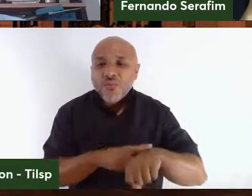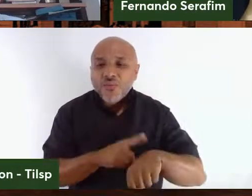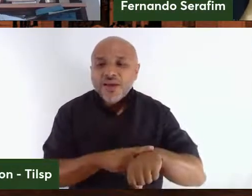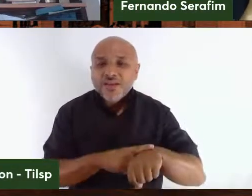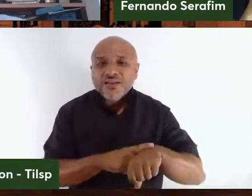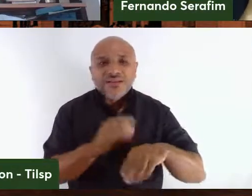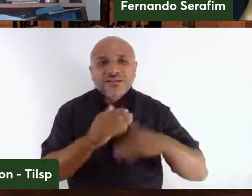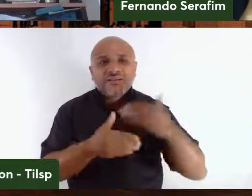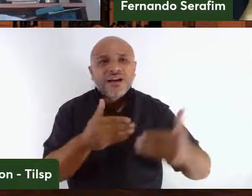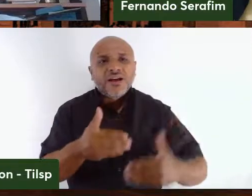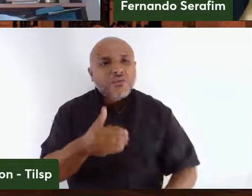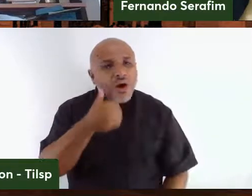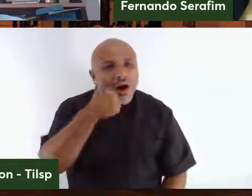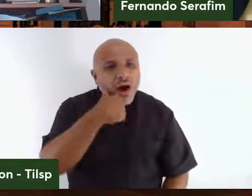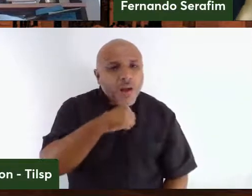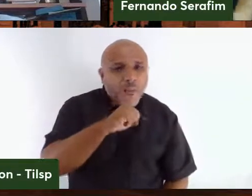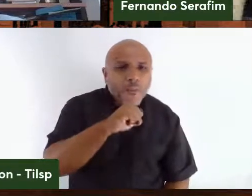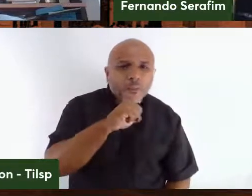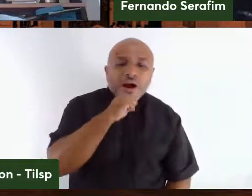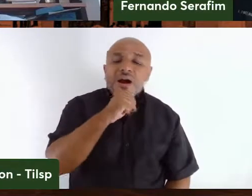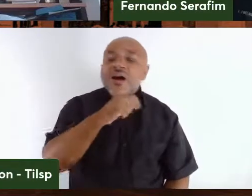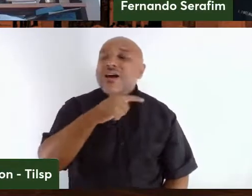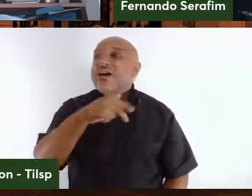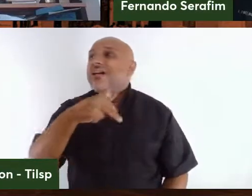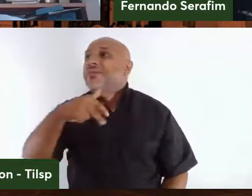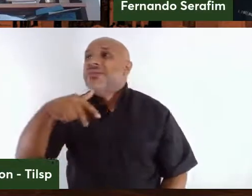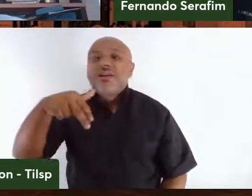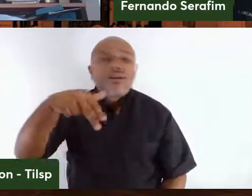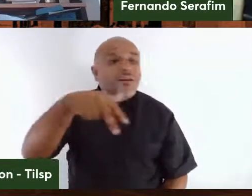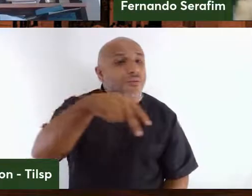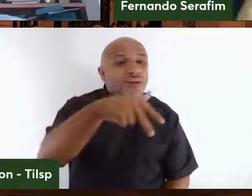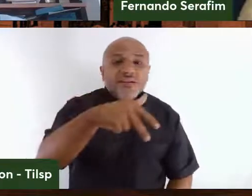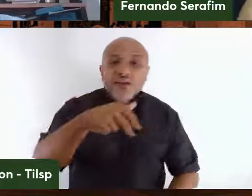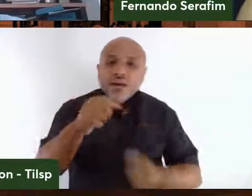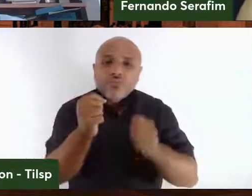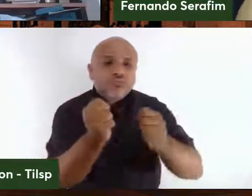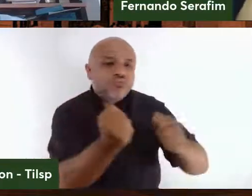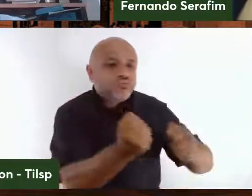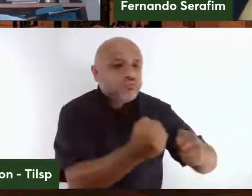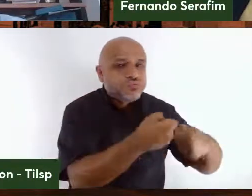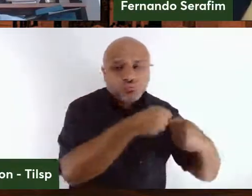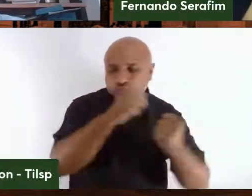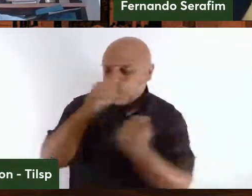sai com a mãe, está nostálgica, sai no único passeio de canoa, que ela se lembra